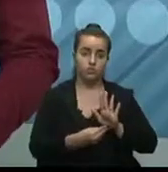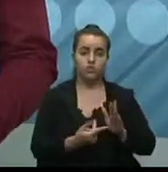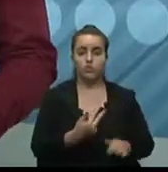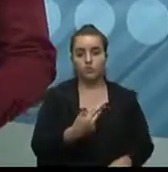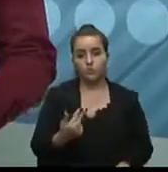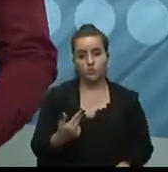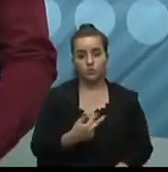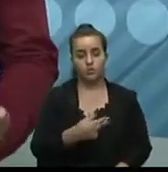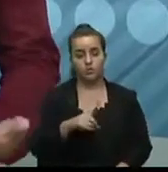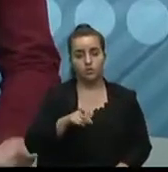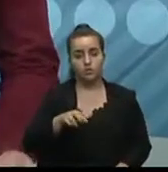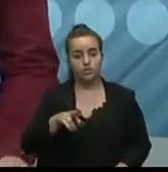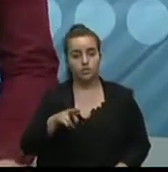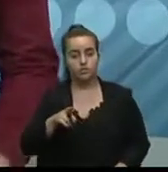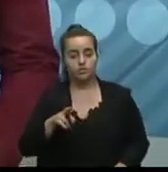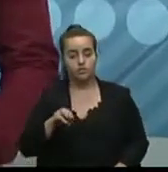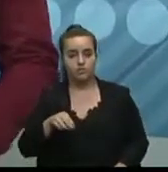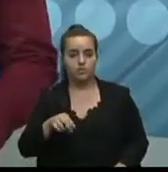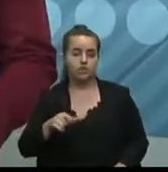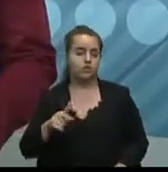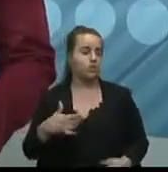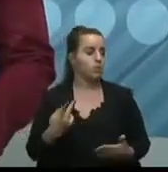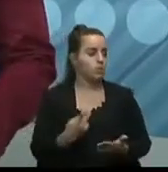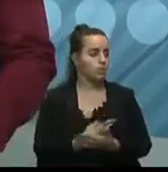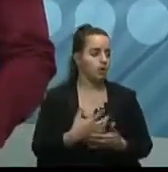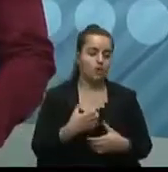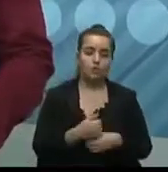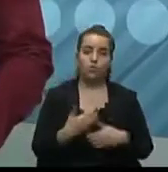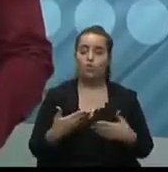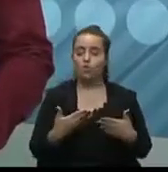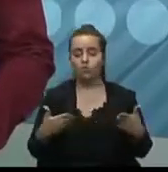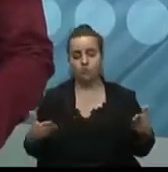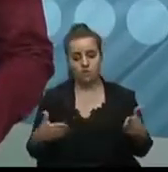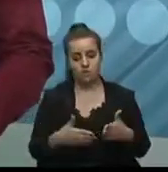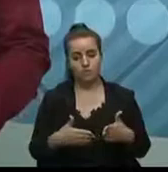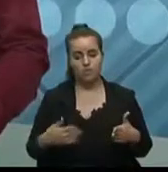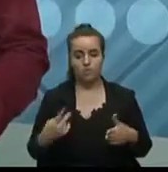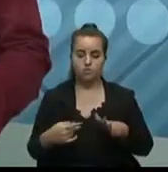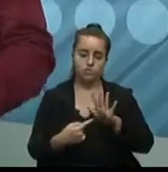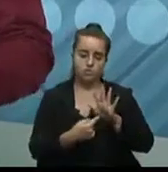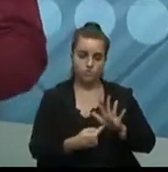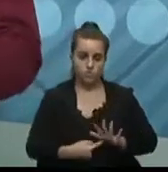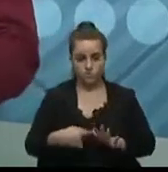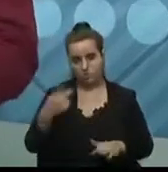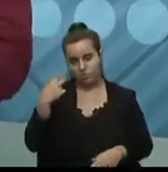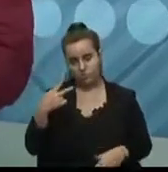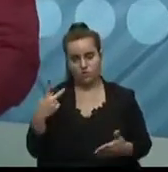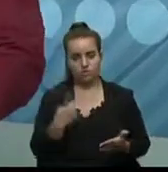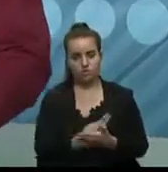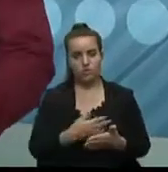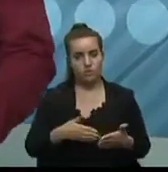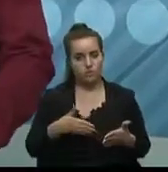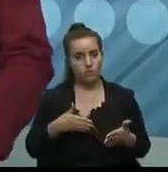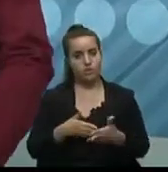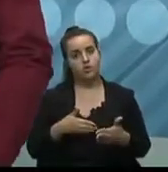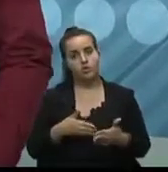como determinar o erro máximo, como calcular o tamanho de uma amostra para um erro